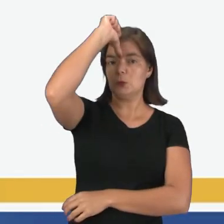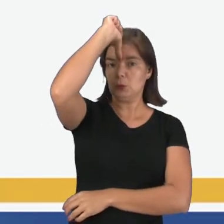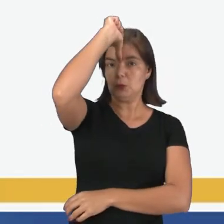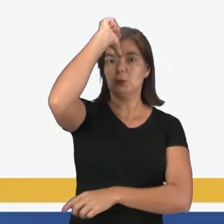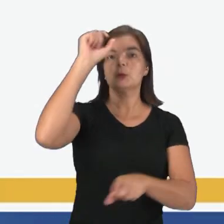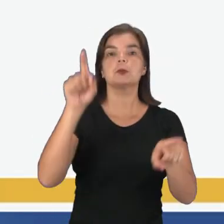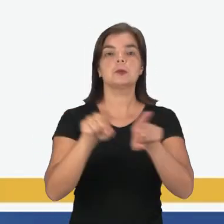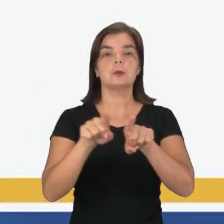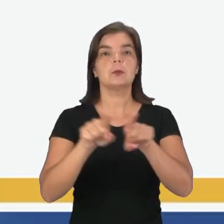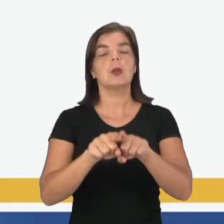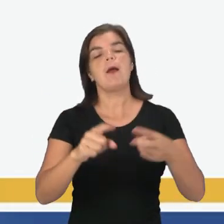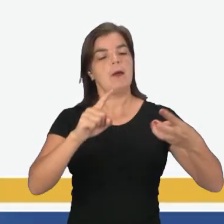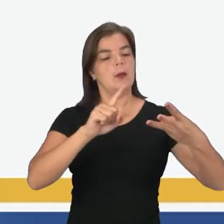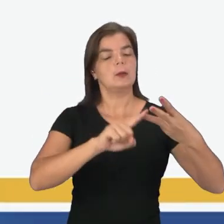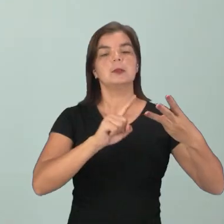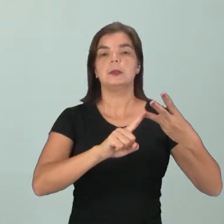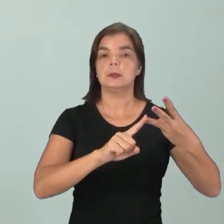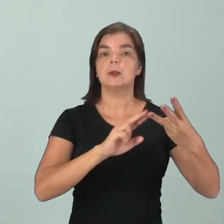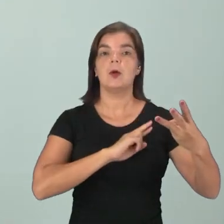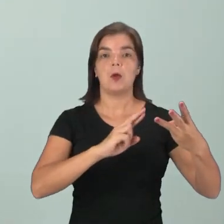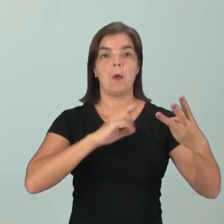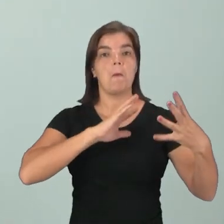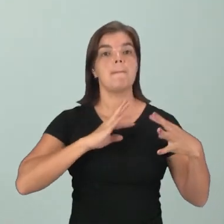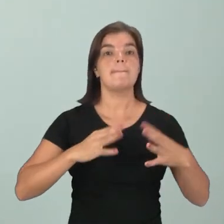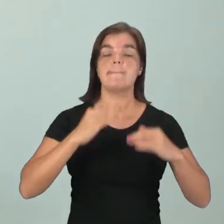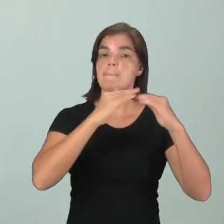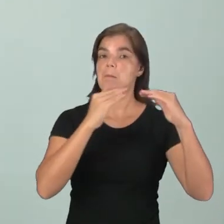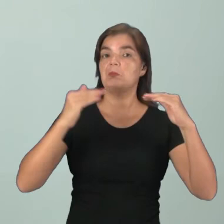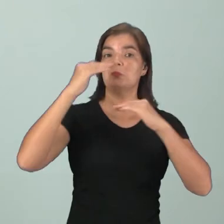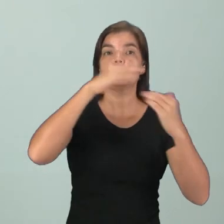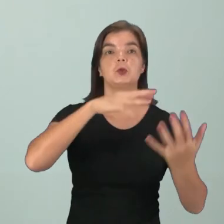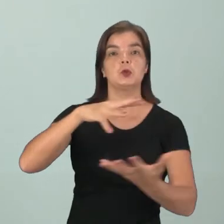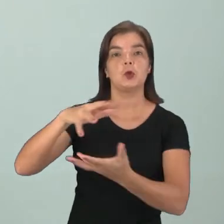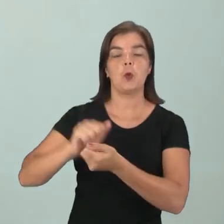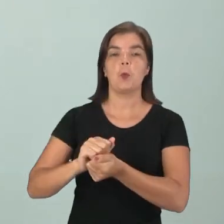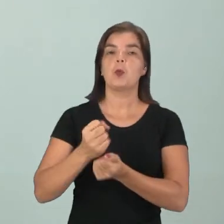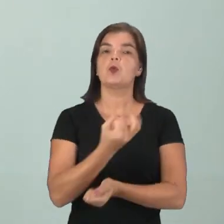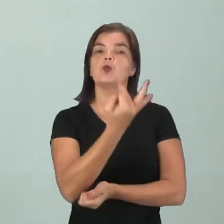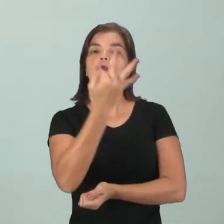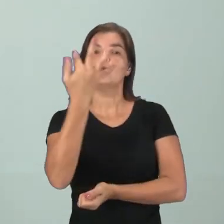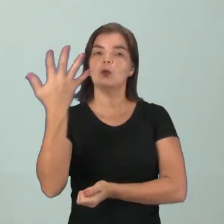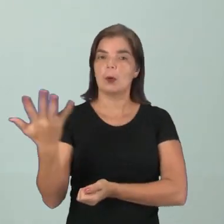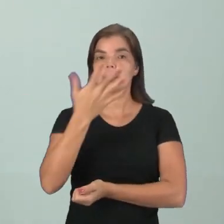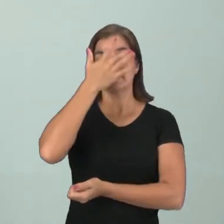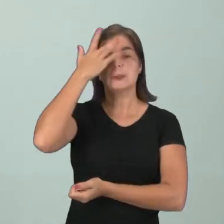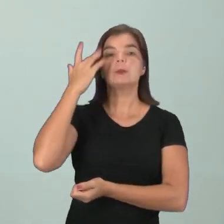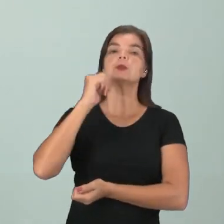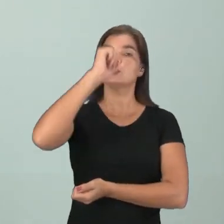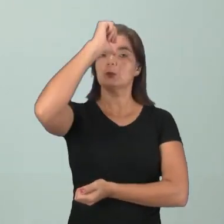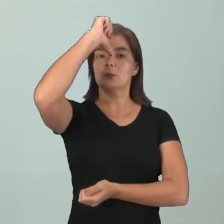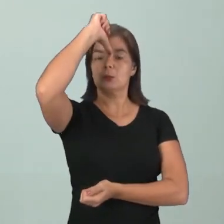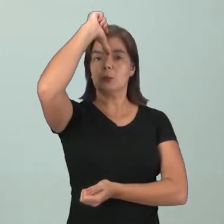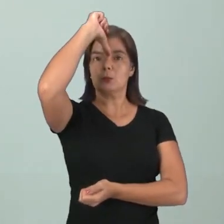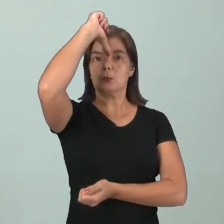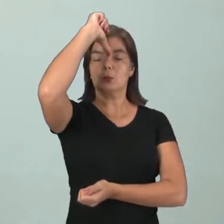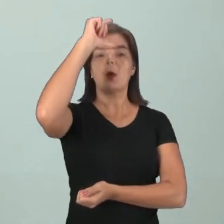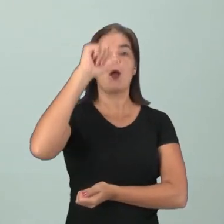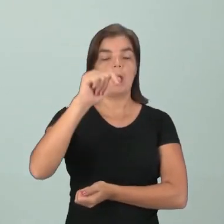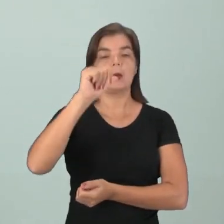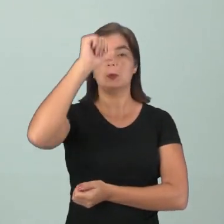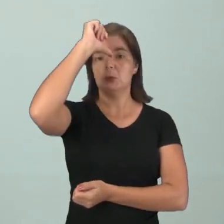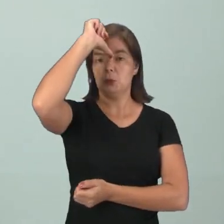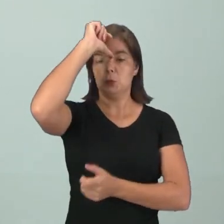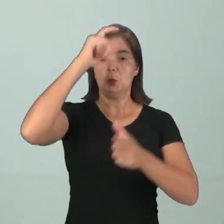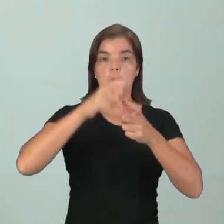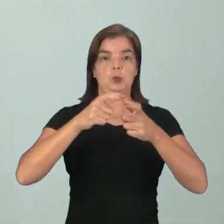se concentra na Índia. O hinduísmo é a terceira religião maior no mundo por causa da quantidade de indianos.